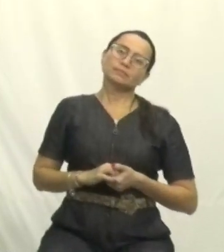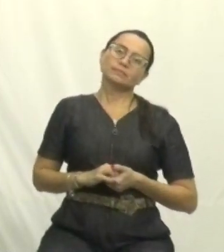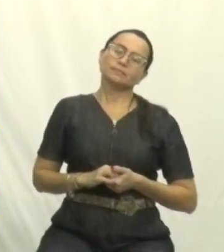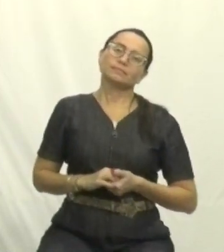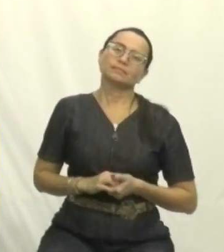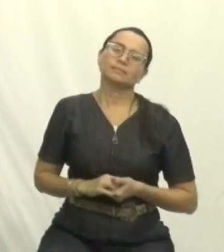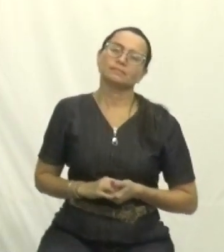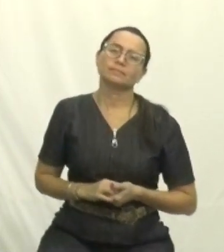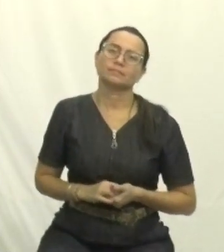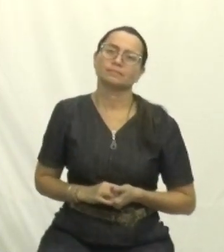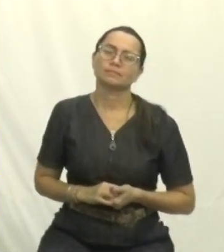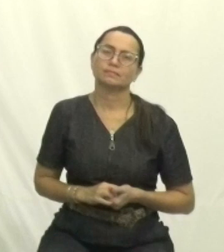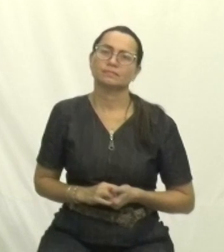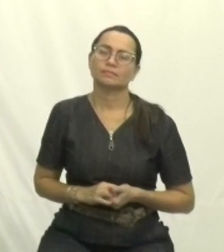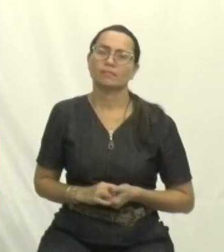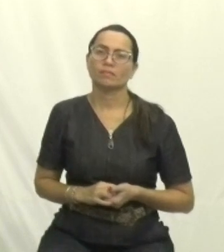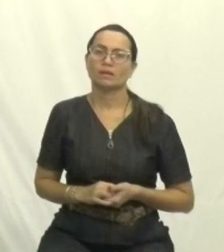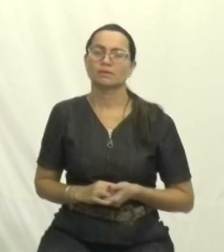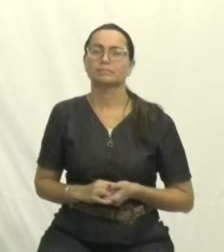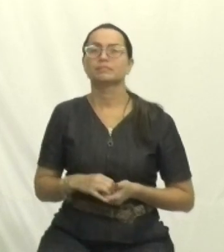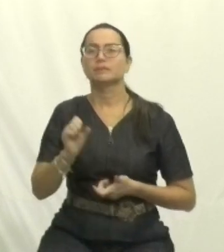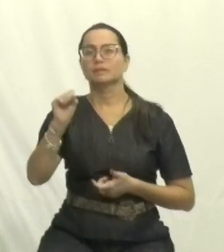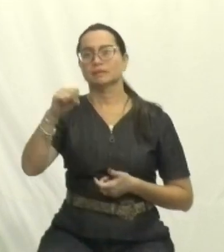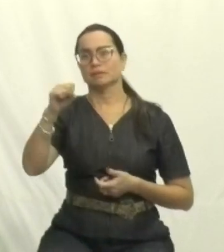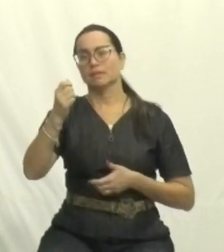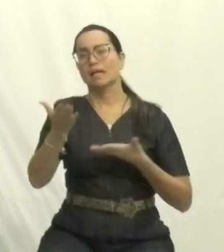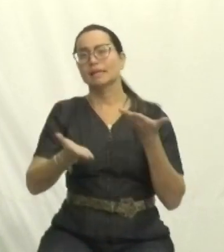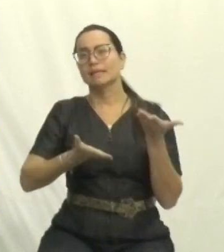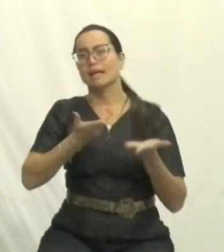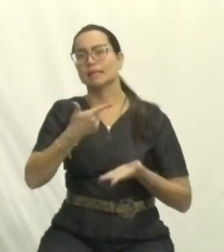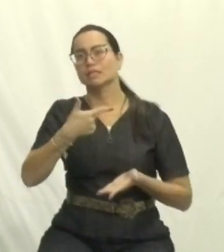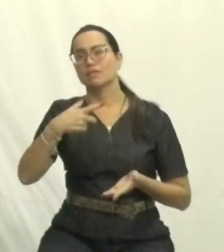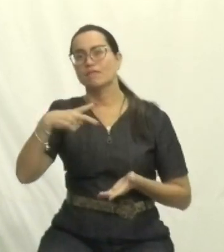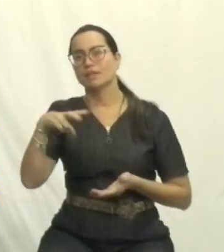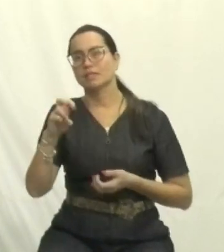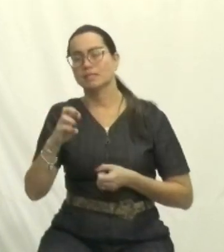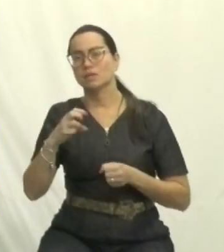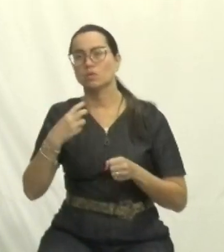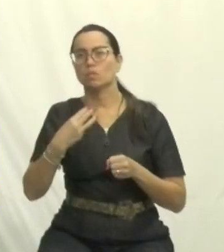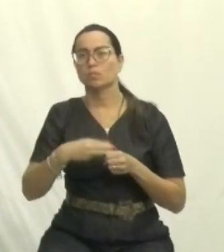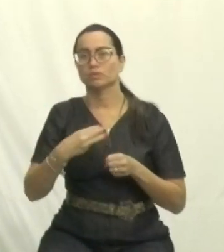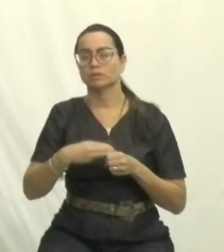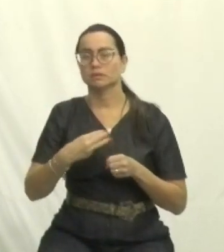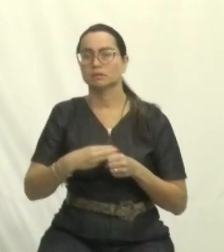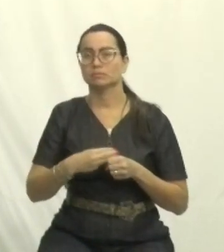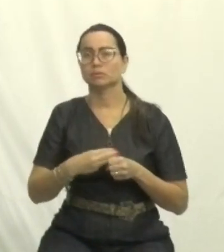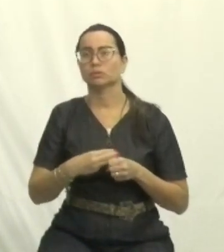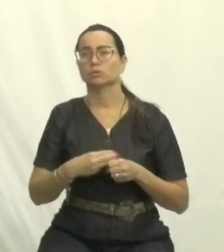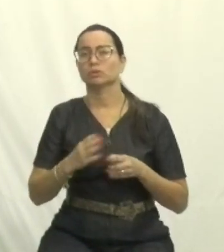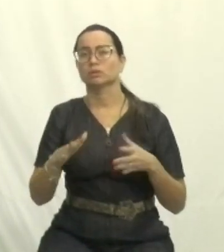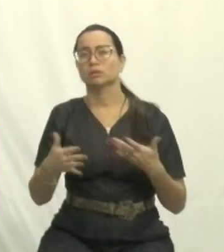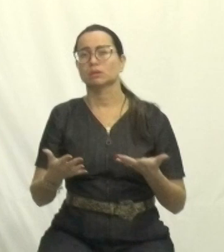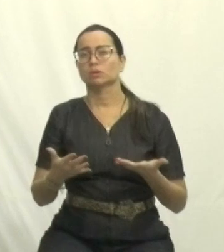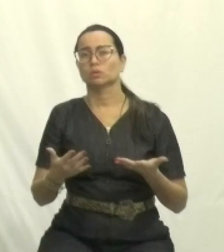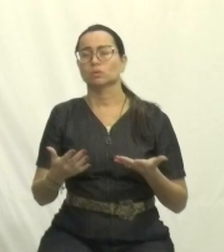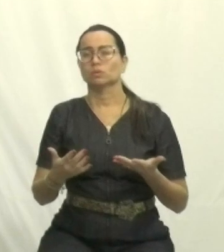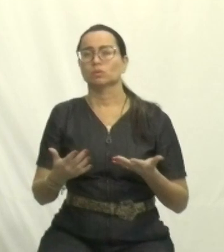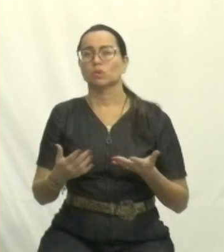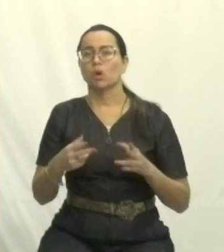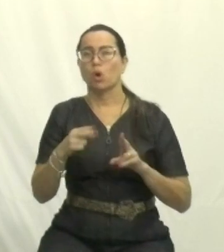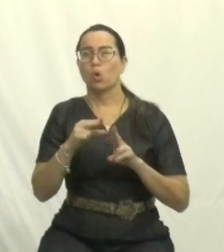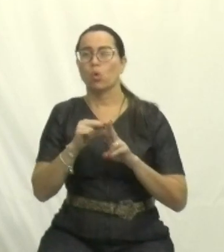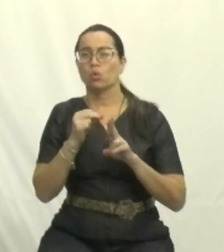o 4º Batalhão atende 25 municípios, então vai desde Uruçanga até a divisa com o Rio Grande do Sul. Pode ir passando, por